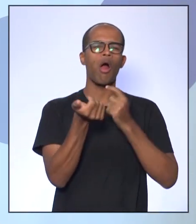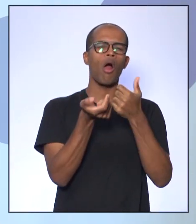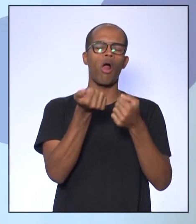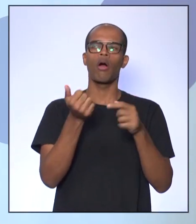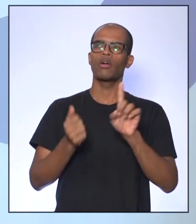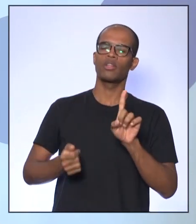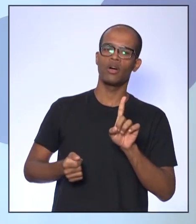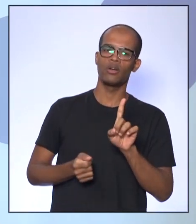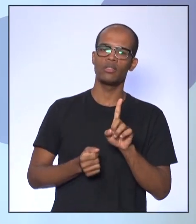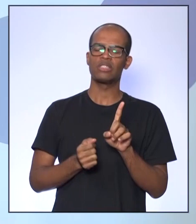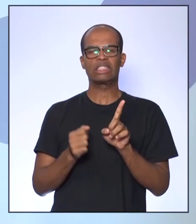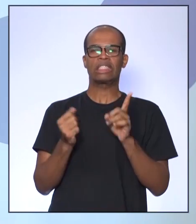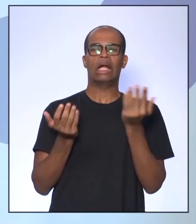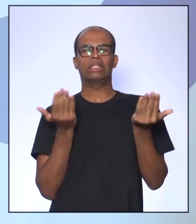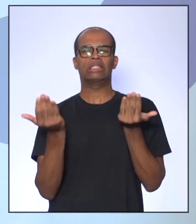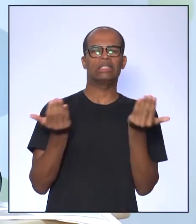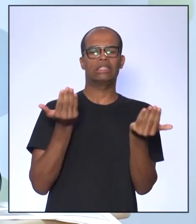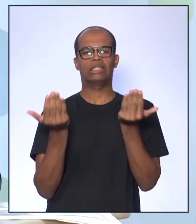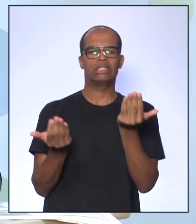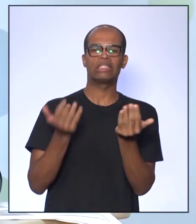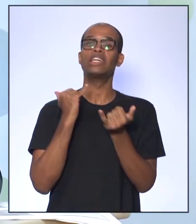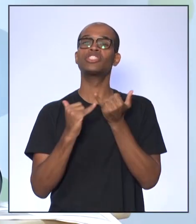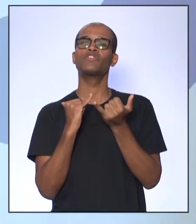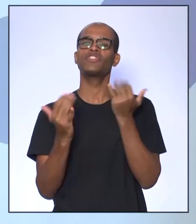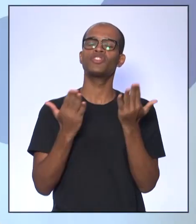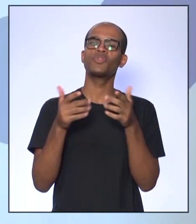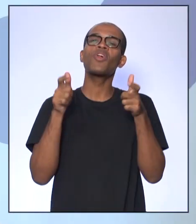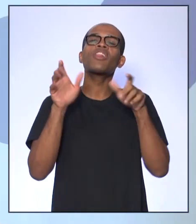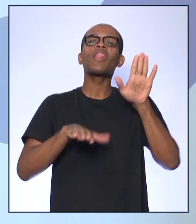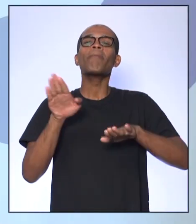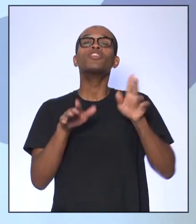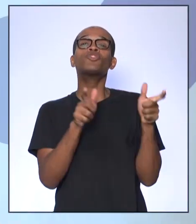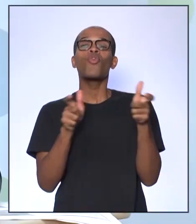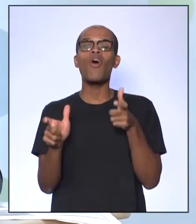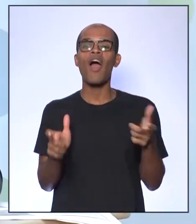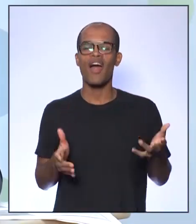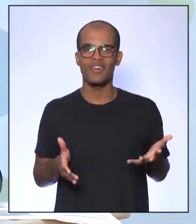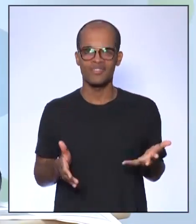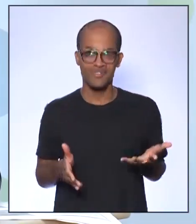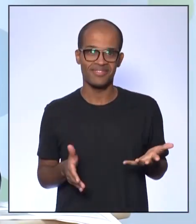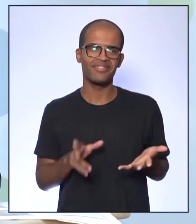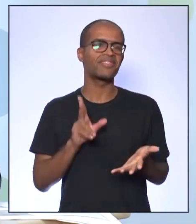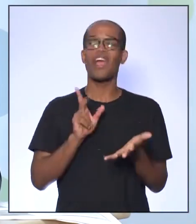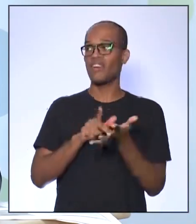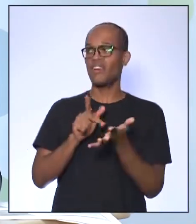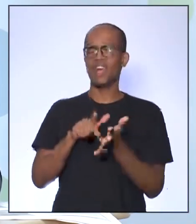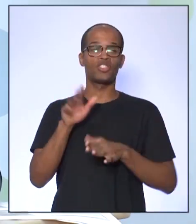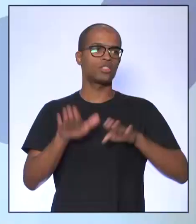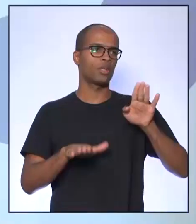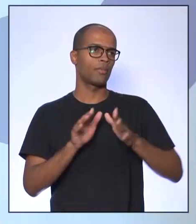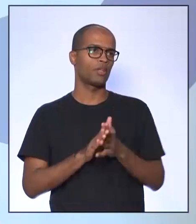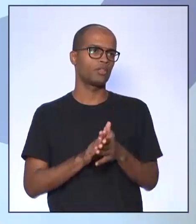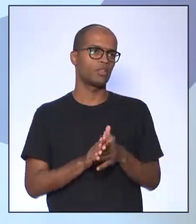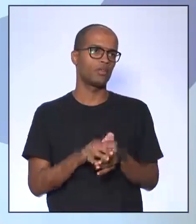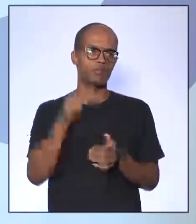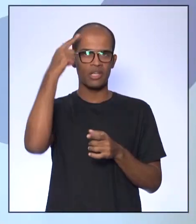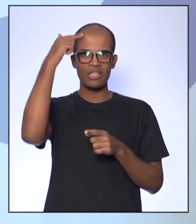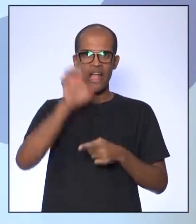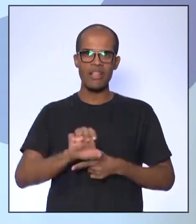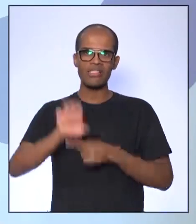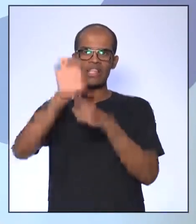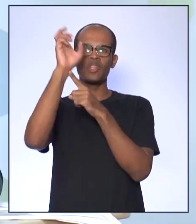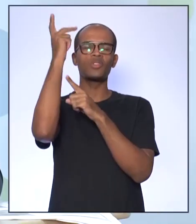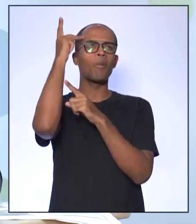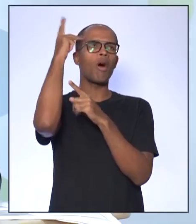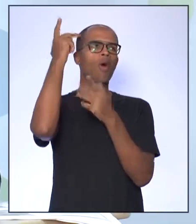que não. Então, eles estão bem divididos. Bem divididos? Depende da região, né? É verdade, depende da situação. Apesar que é estado de São Paulo, né? Verdade,